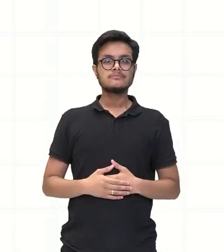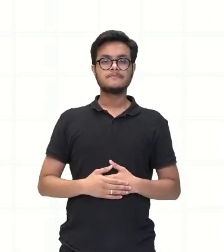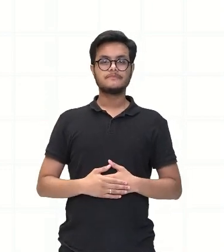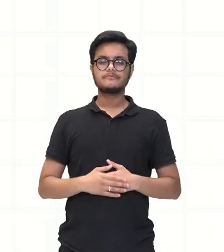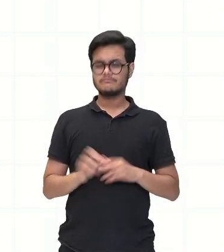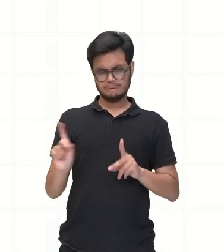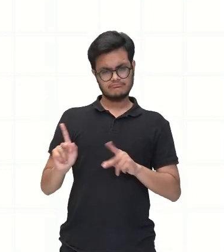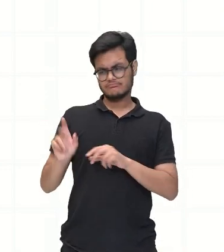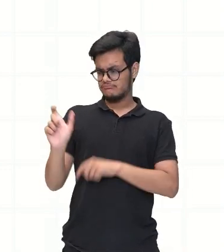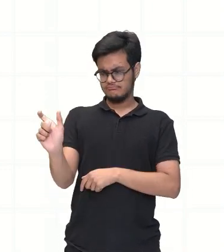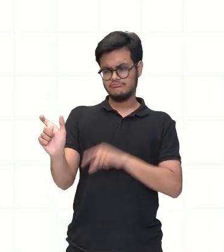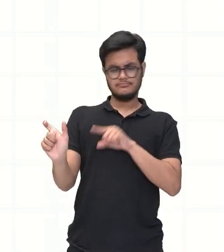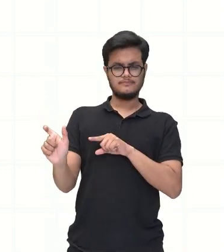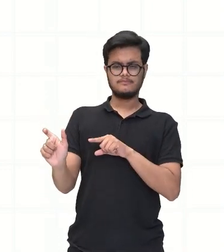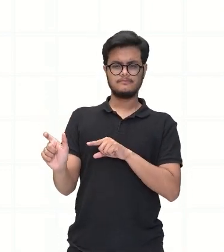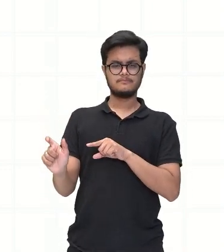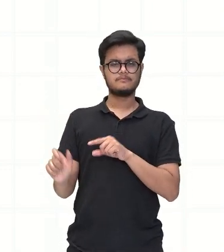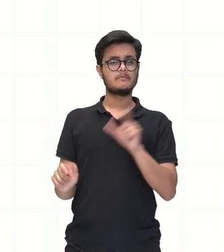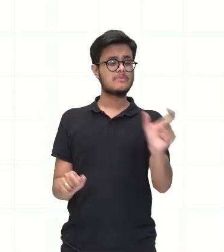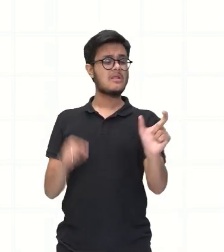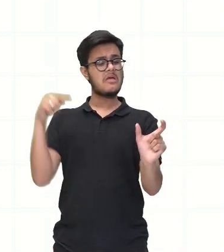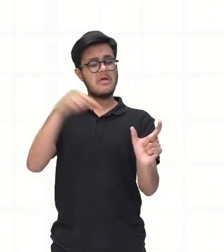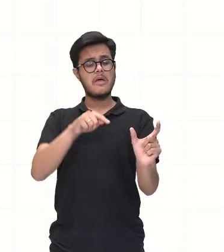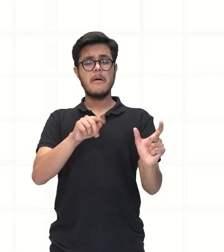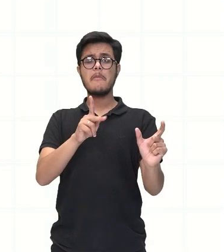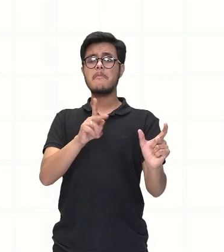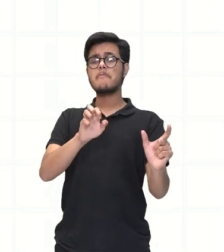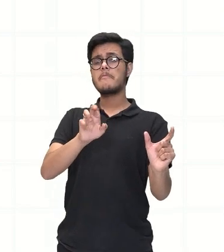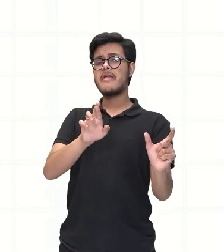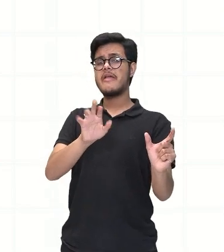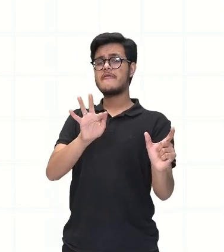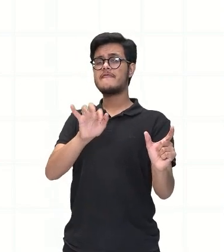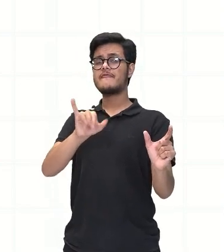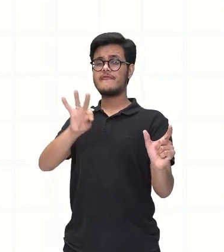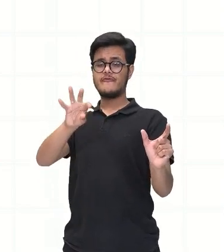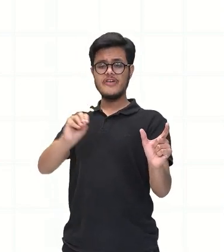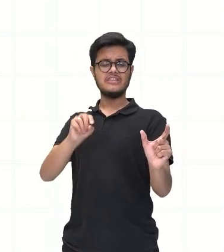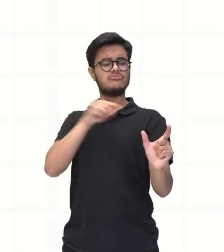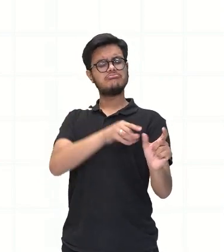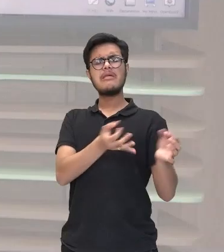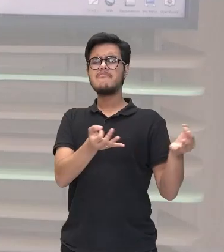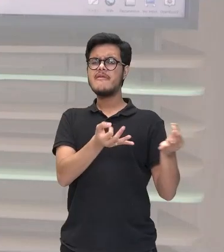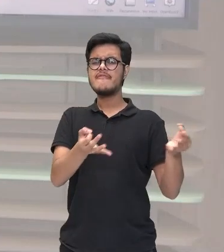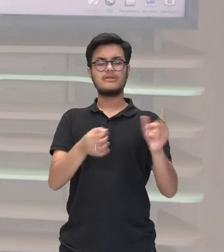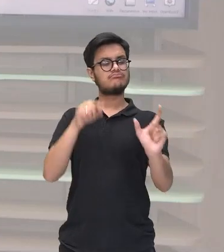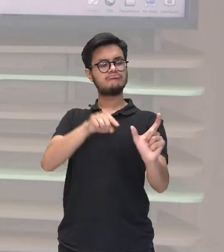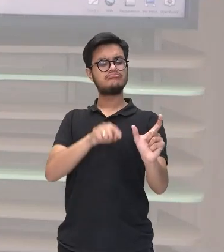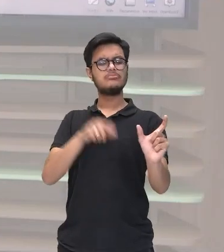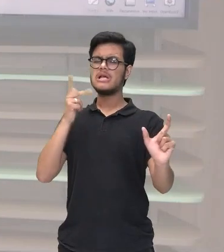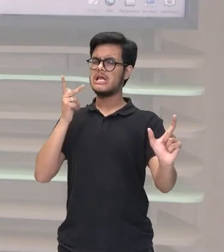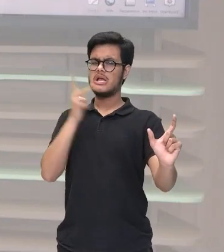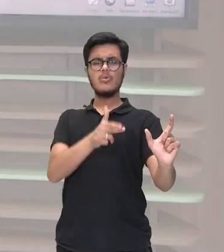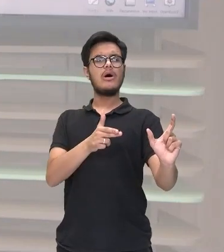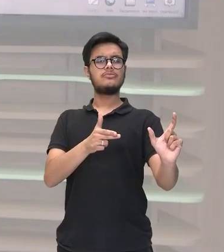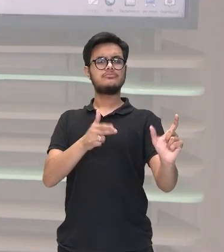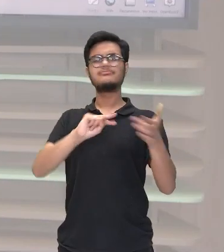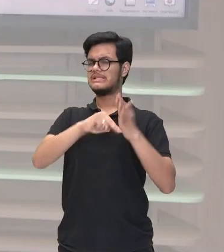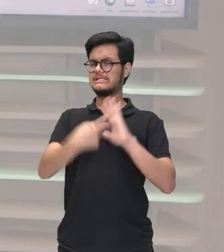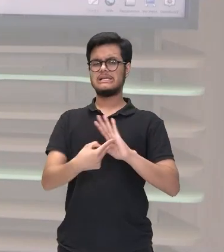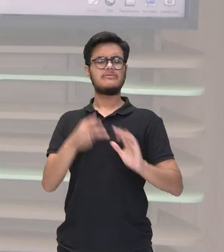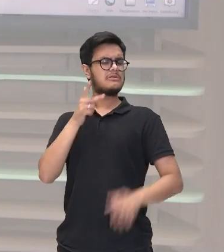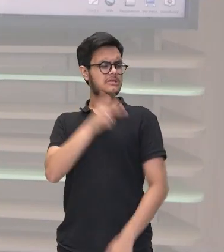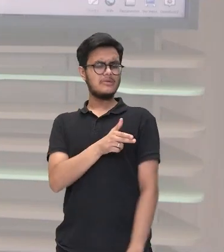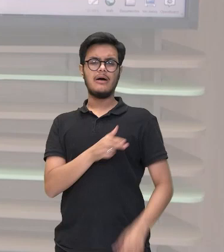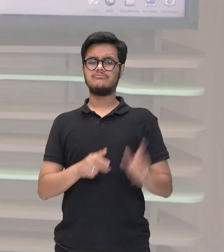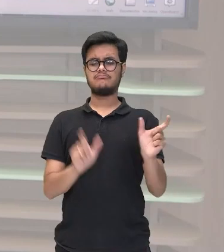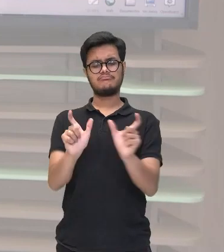sentimento. Amor perfeito. Se eu separo perfeito, ele também vai manter o